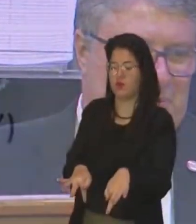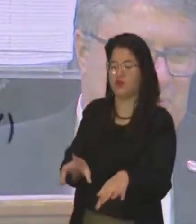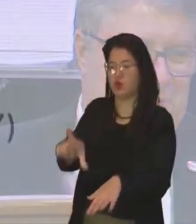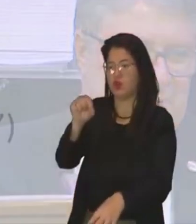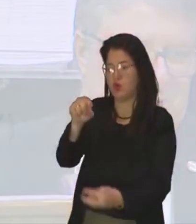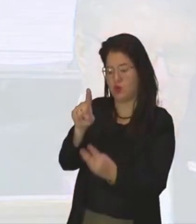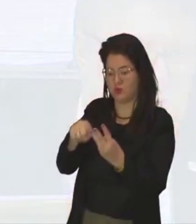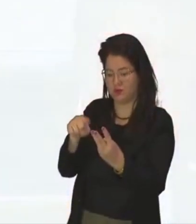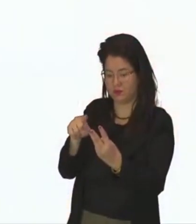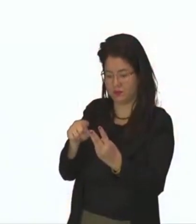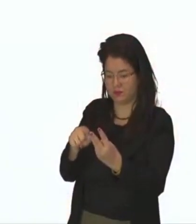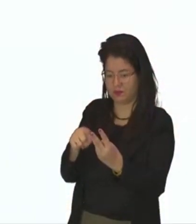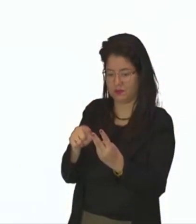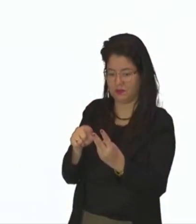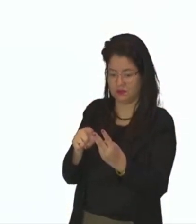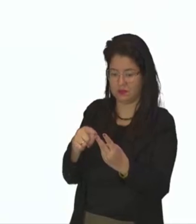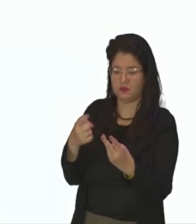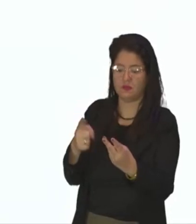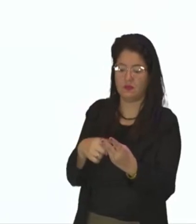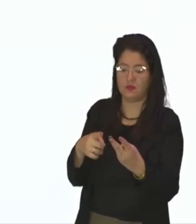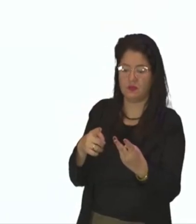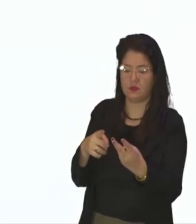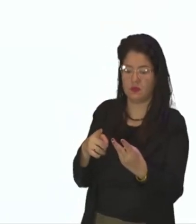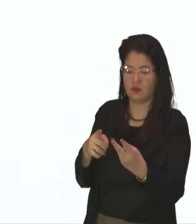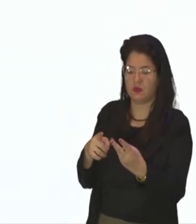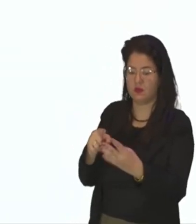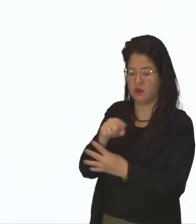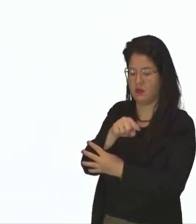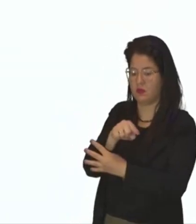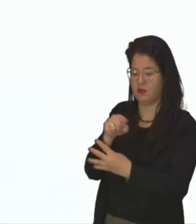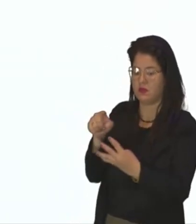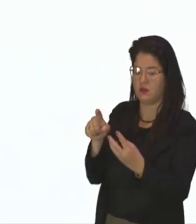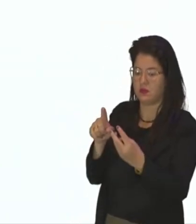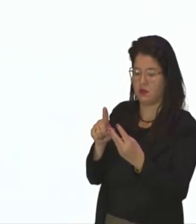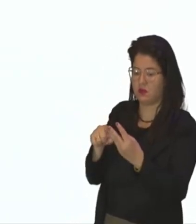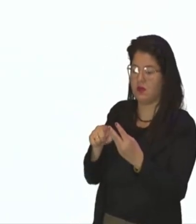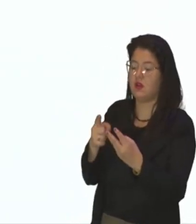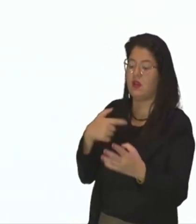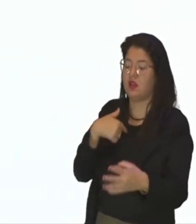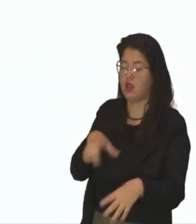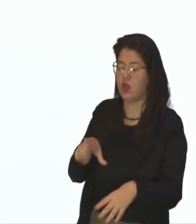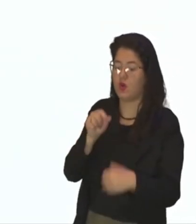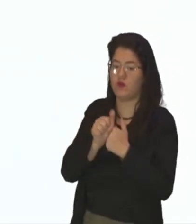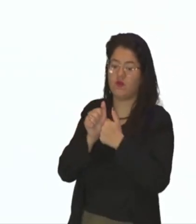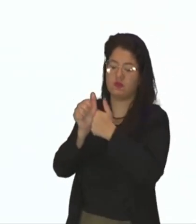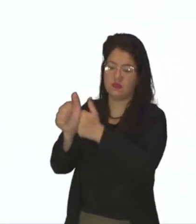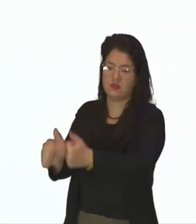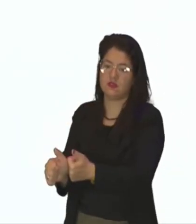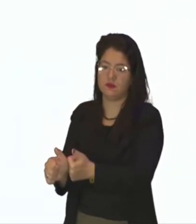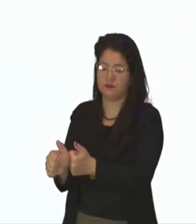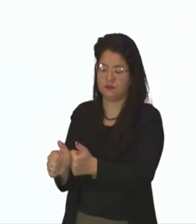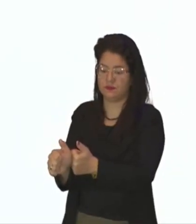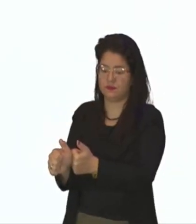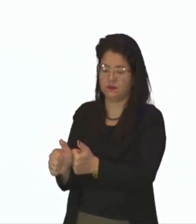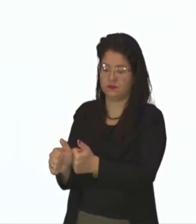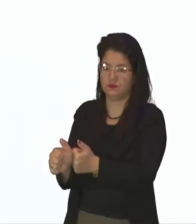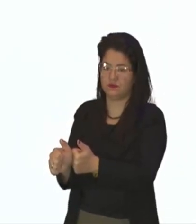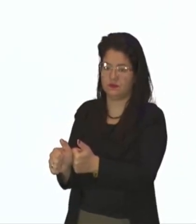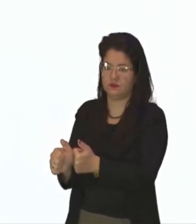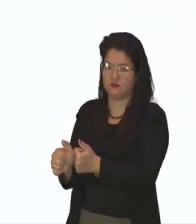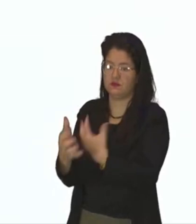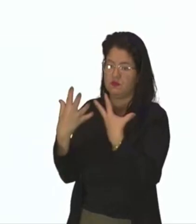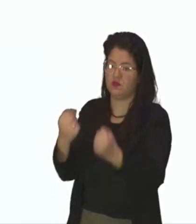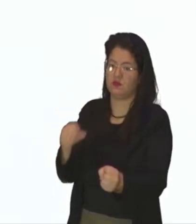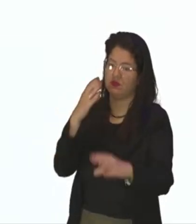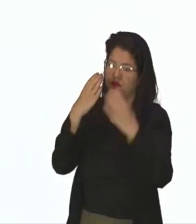E aí, para cantar, eu vou seguir esse, o azatô da Mansa-som. Então nós vamos